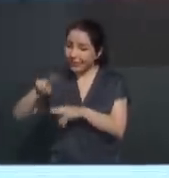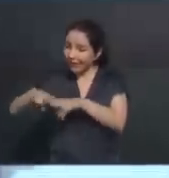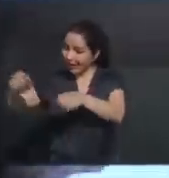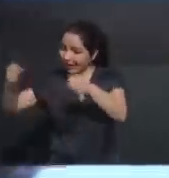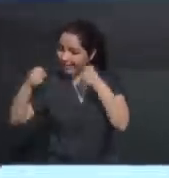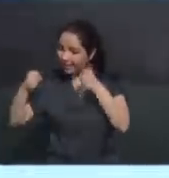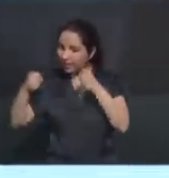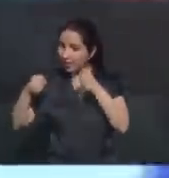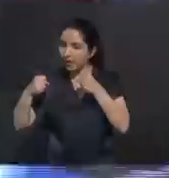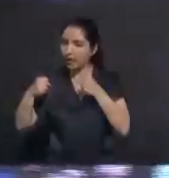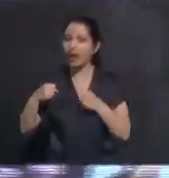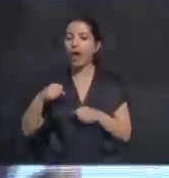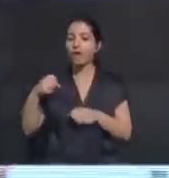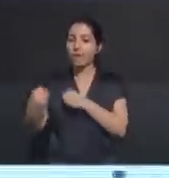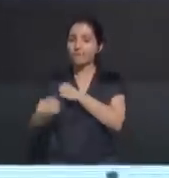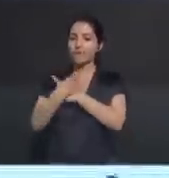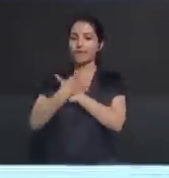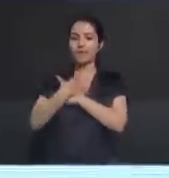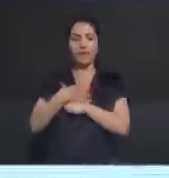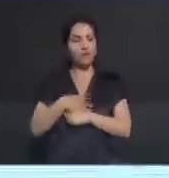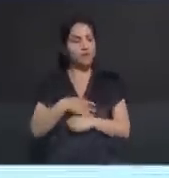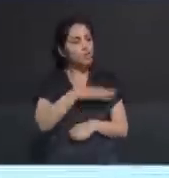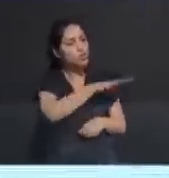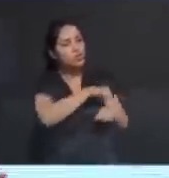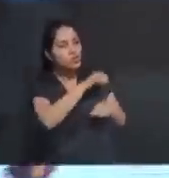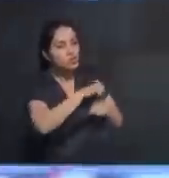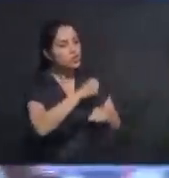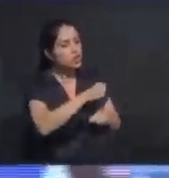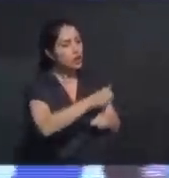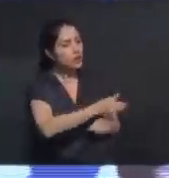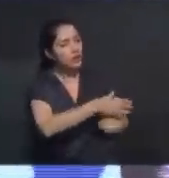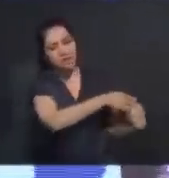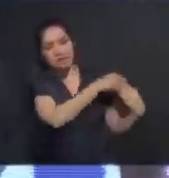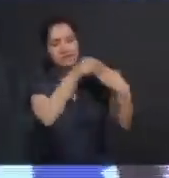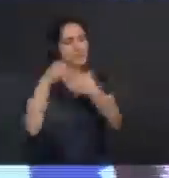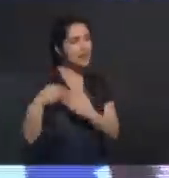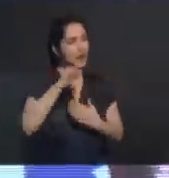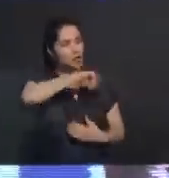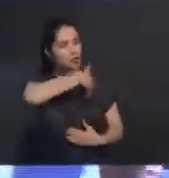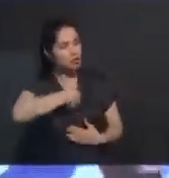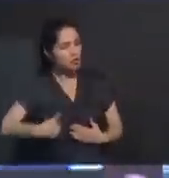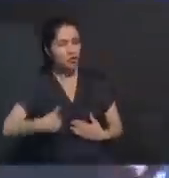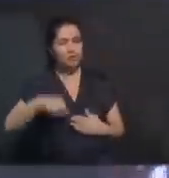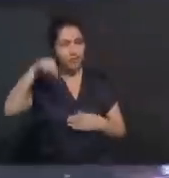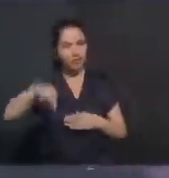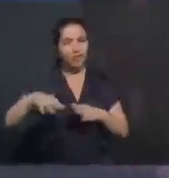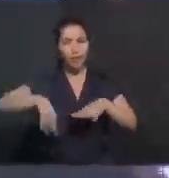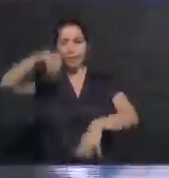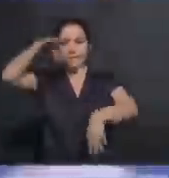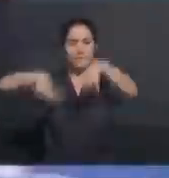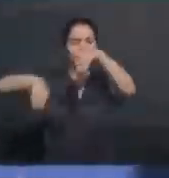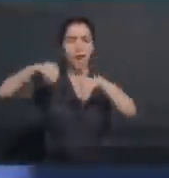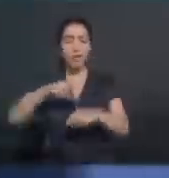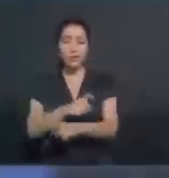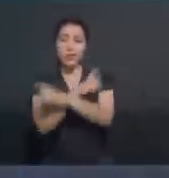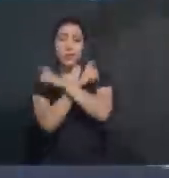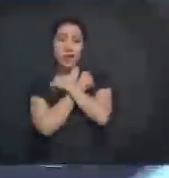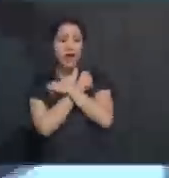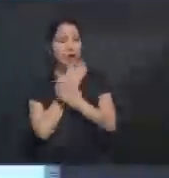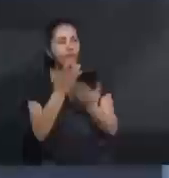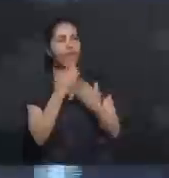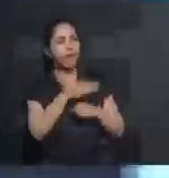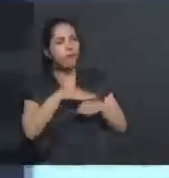mensagem. Faz a barba desse cara, põe uma roupa de homem nele e traz ele aqui no palácio, que o faraó quer falar com ele agora. Imagina José fazendo